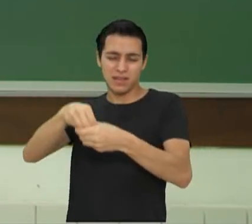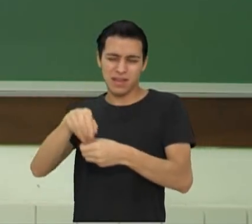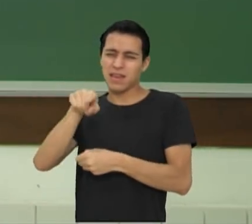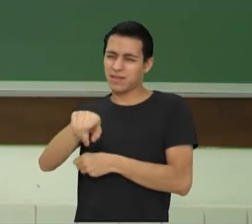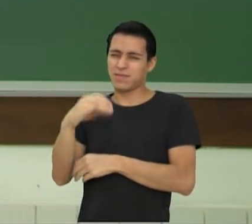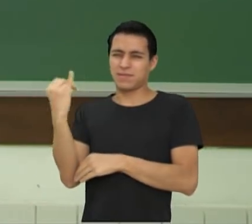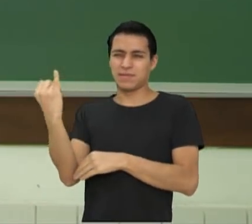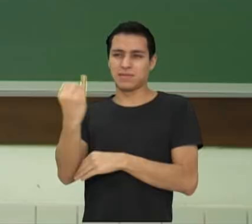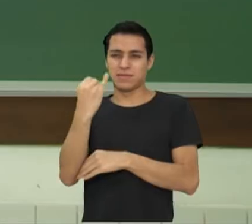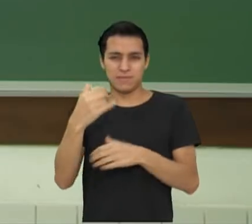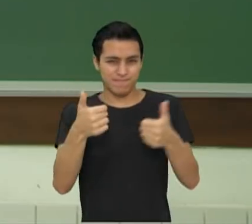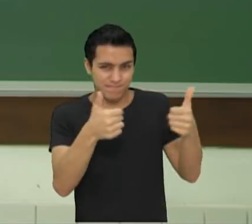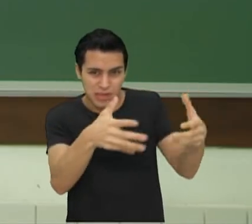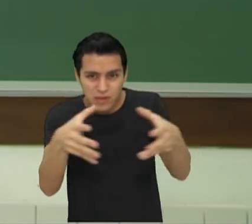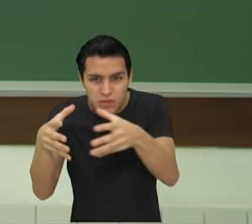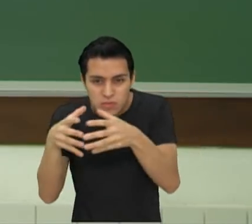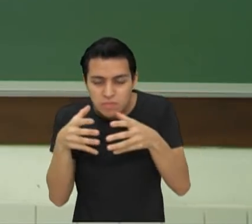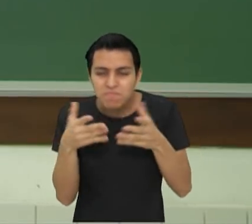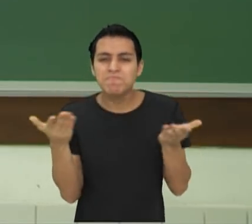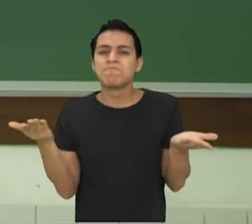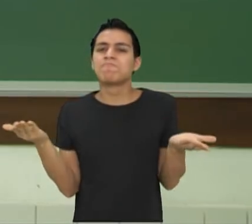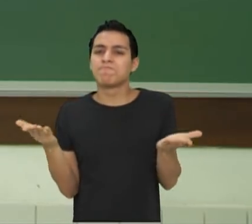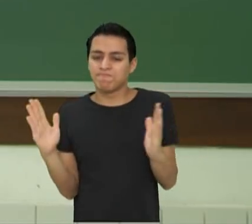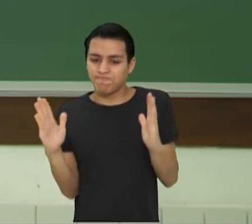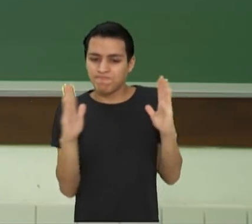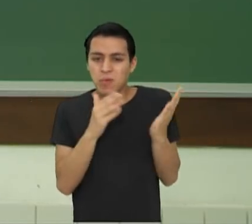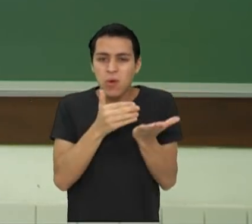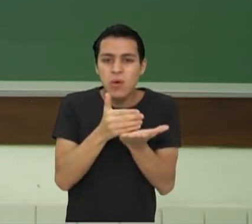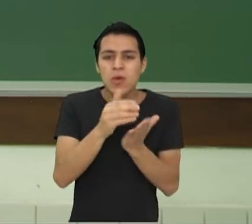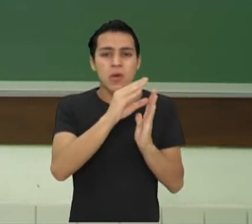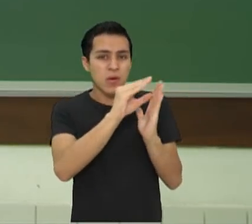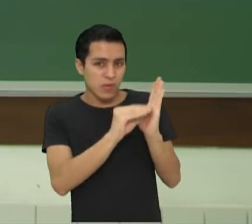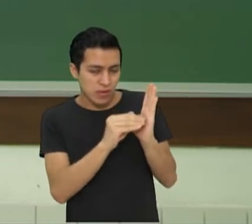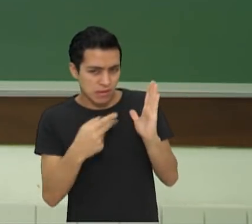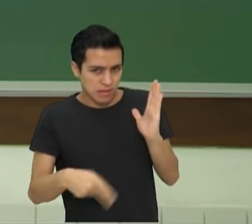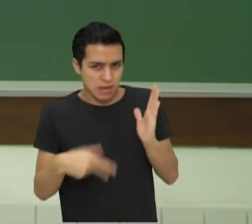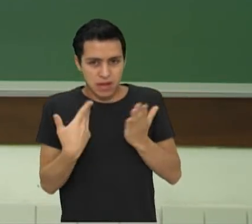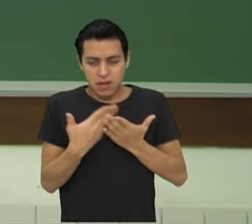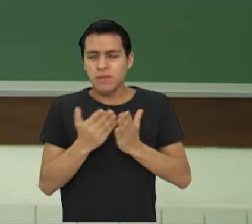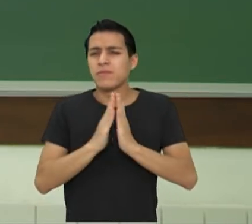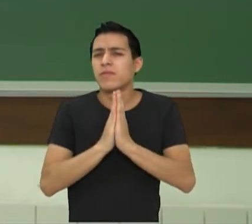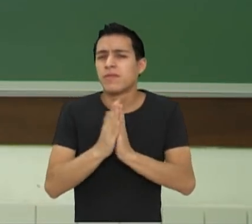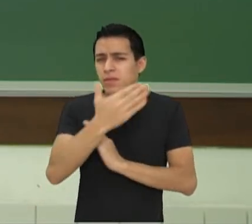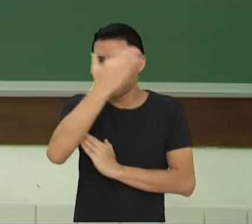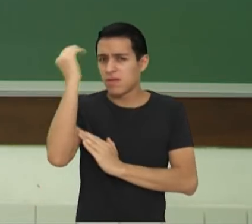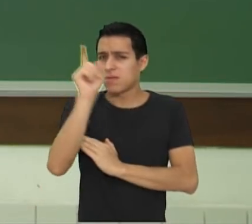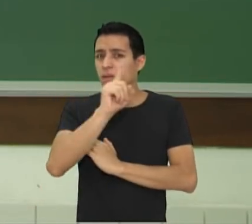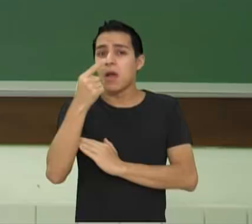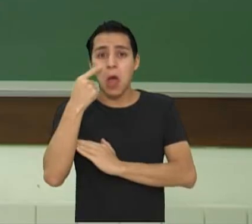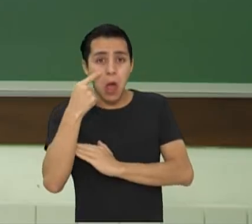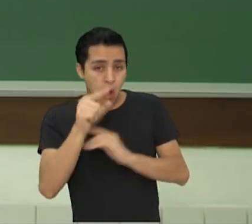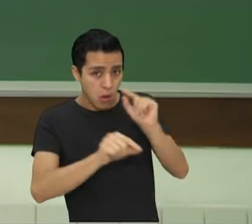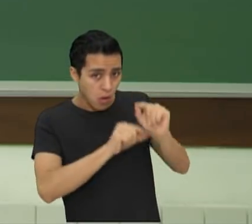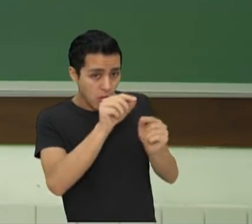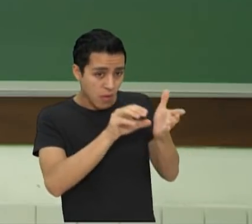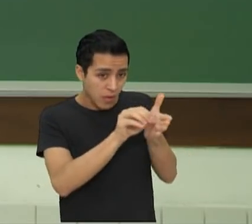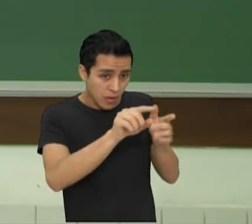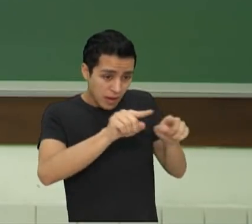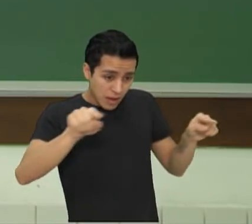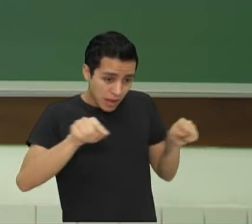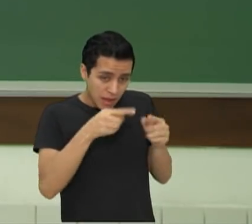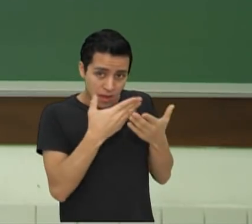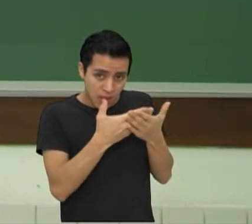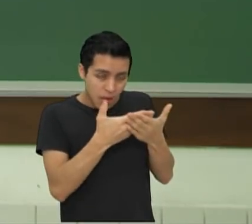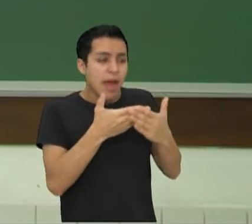turminha? Vamos começar com o conteúdo de hoje. Antes, lembrando, não esqueça de entrar, fazer as atividades,